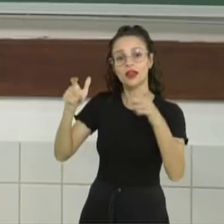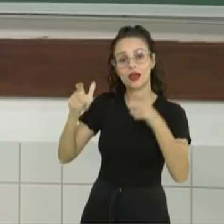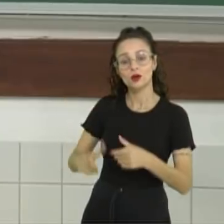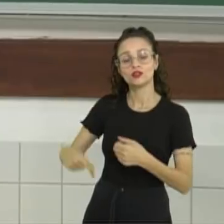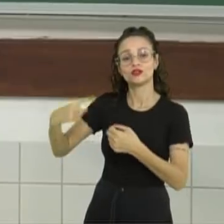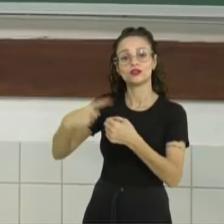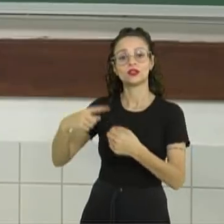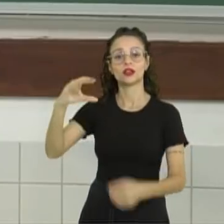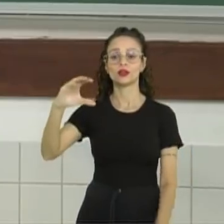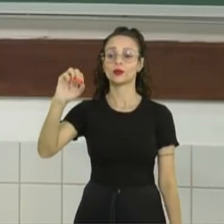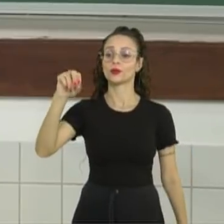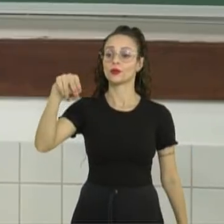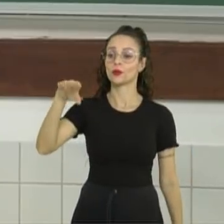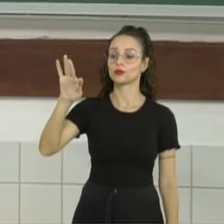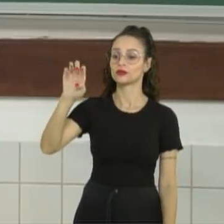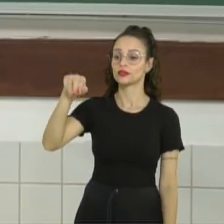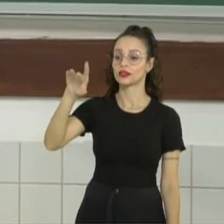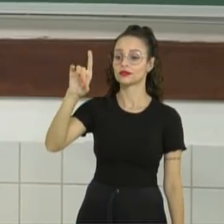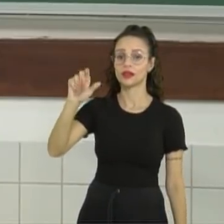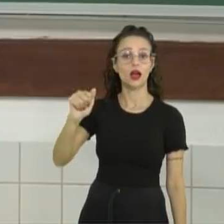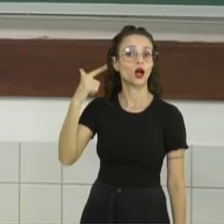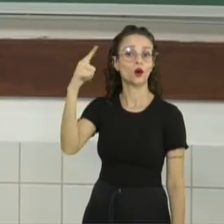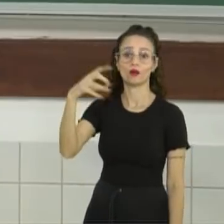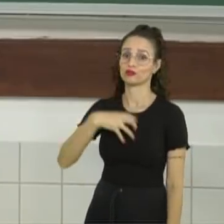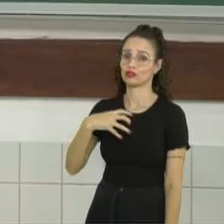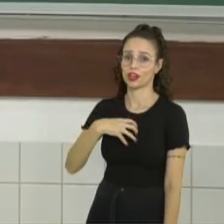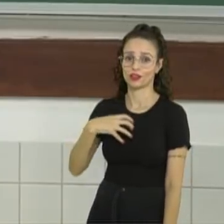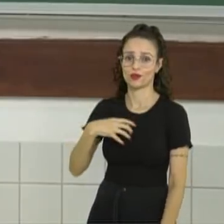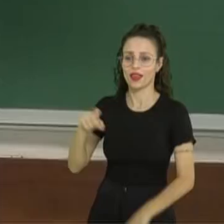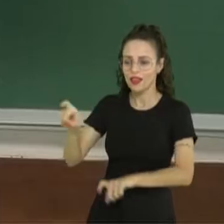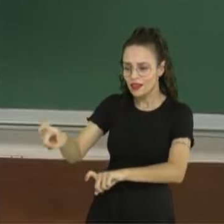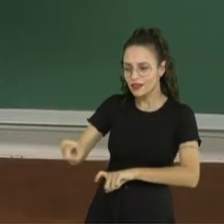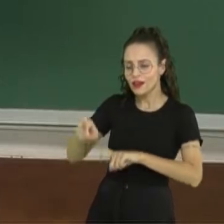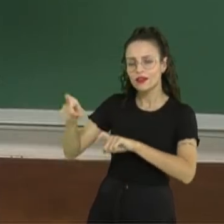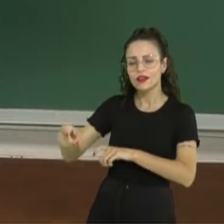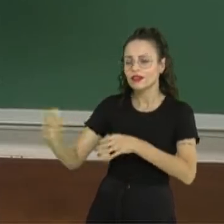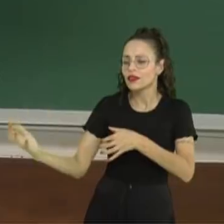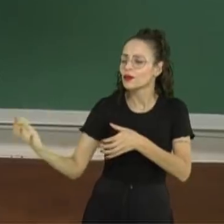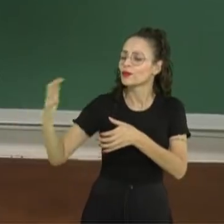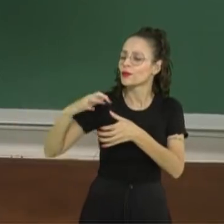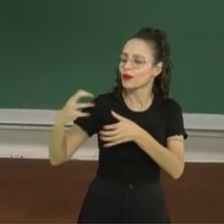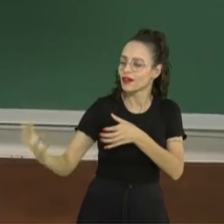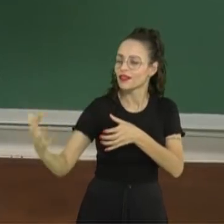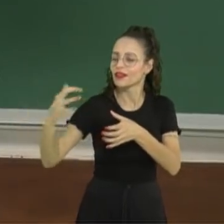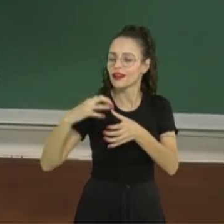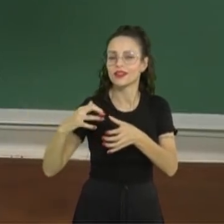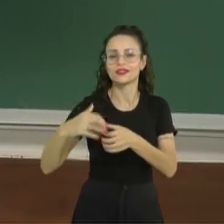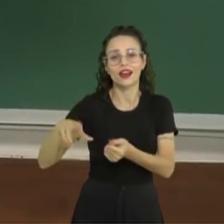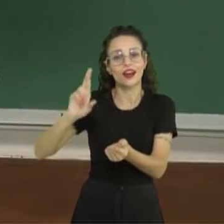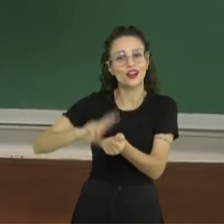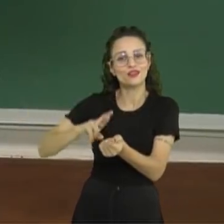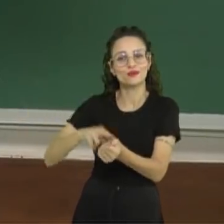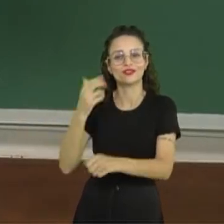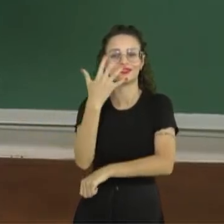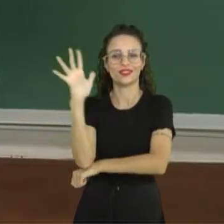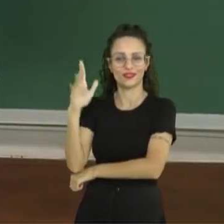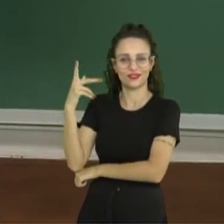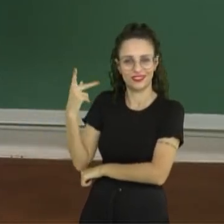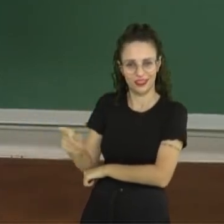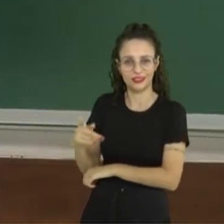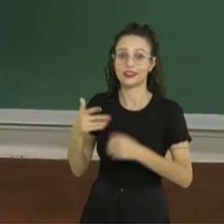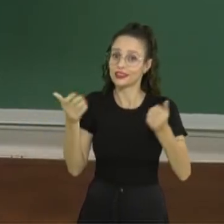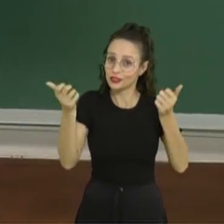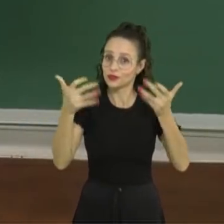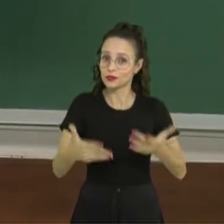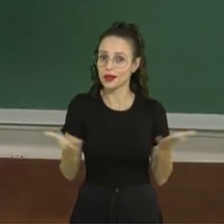Contenda. Outro ritmo, ritmo da colheita, ritmo da natureza. É isso que nós vamos trabalhar no tema de hoje.